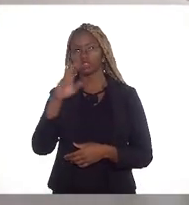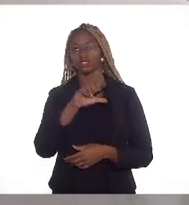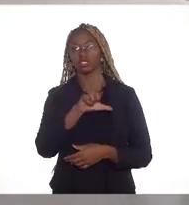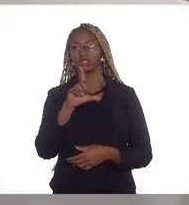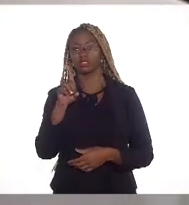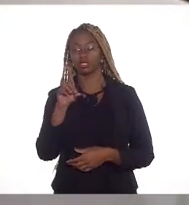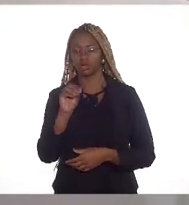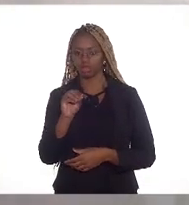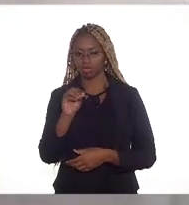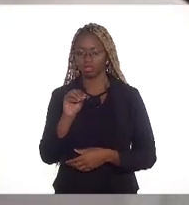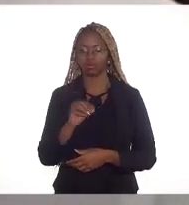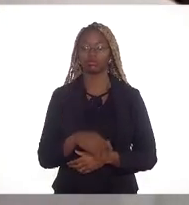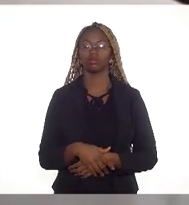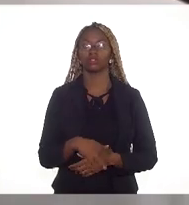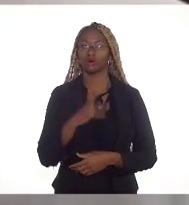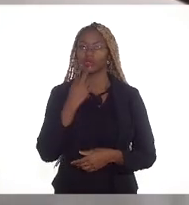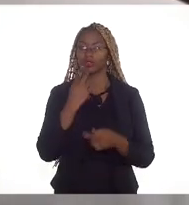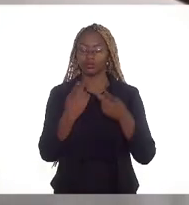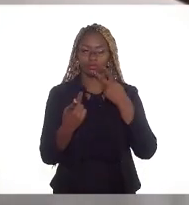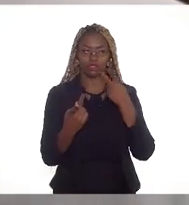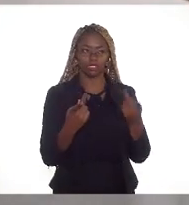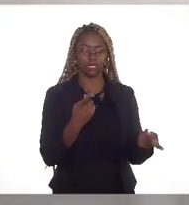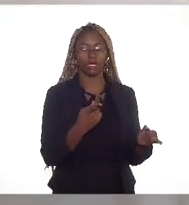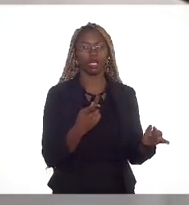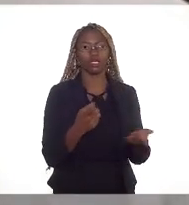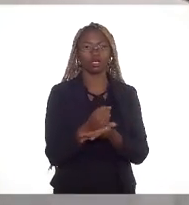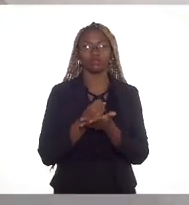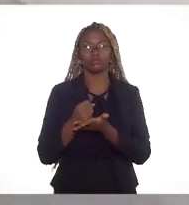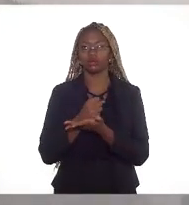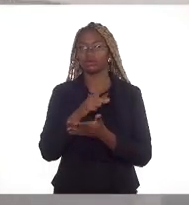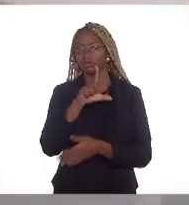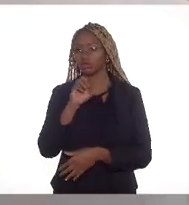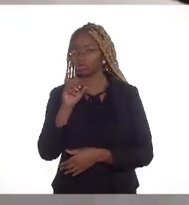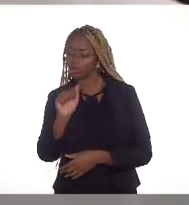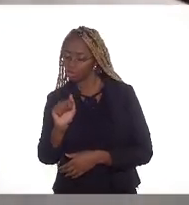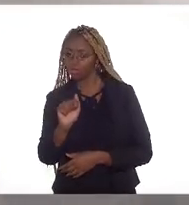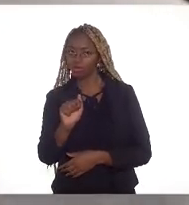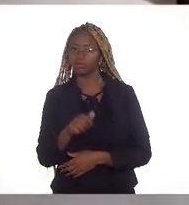é estabelecer as diretrizes para a LOA,